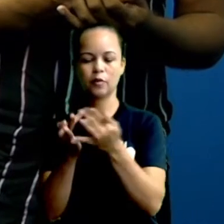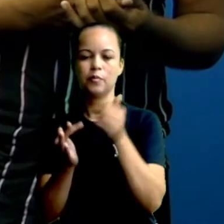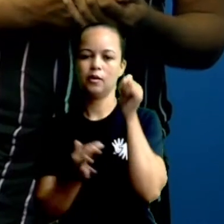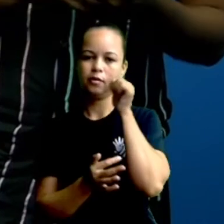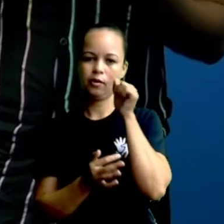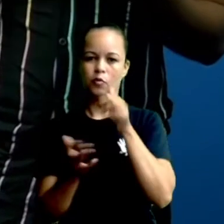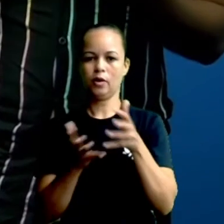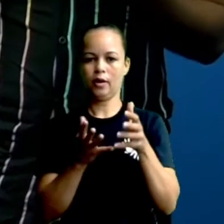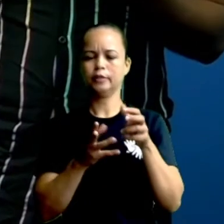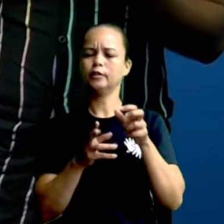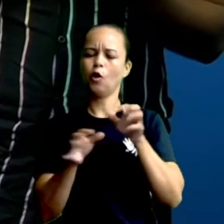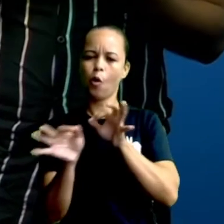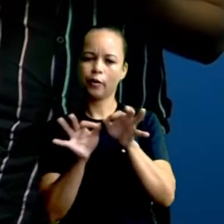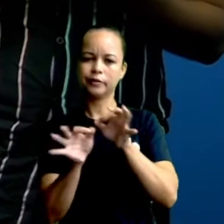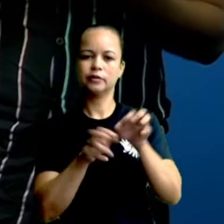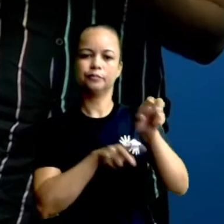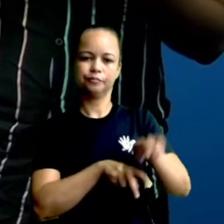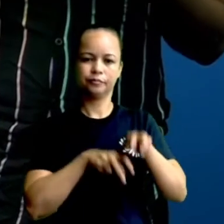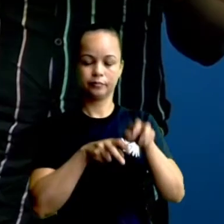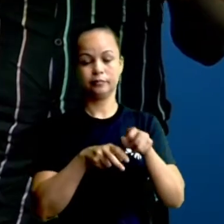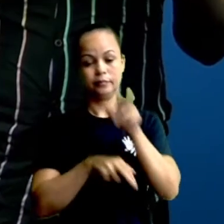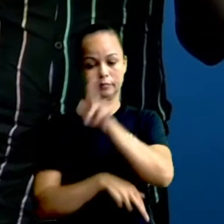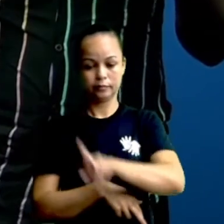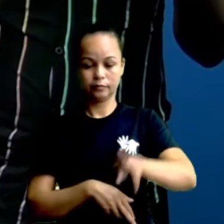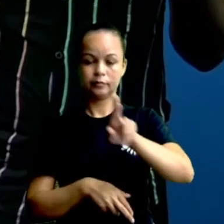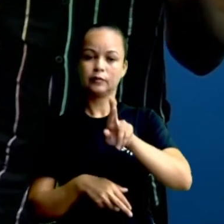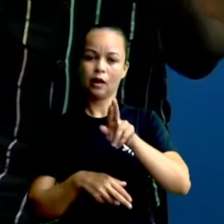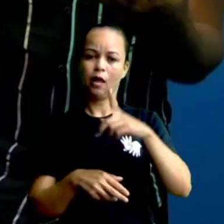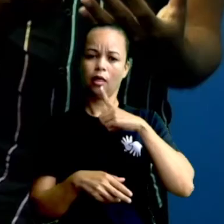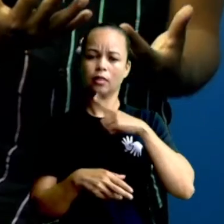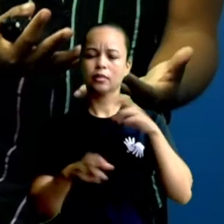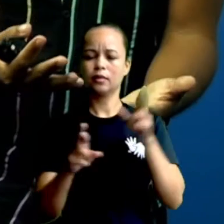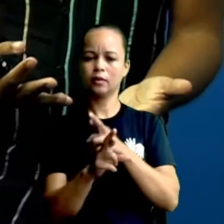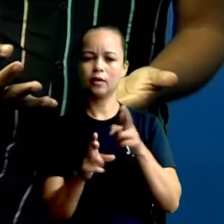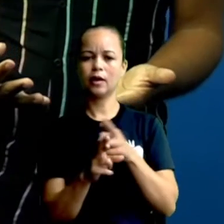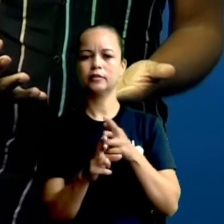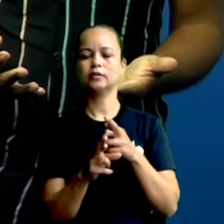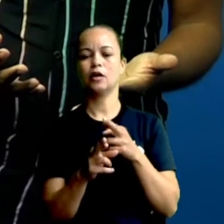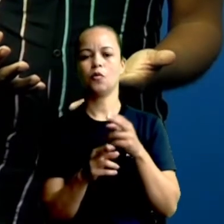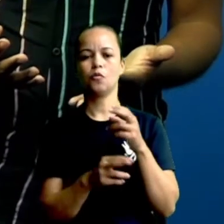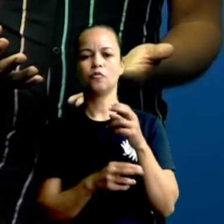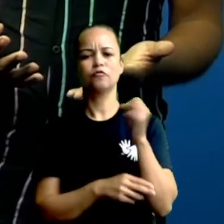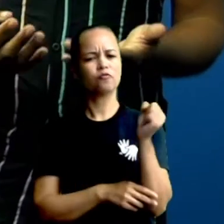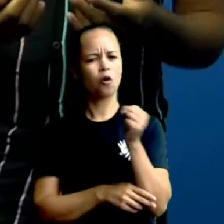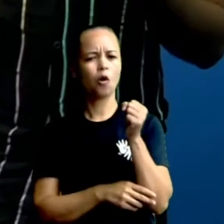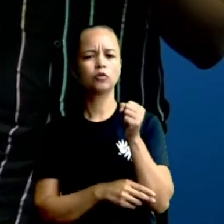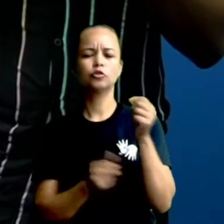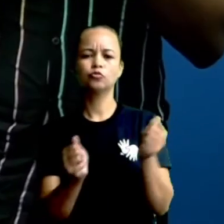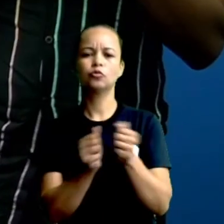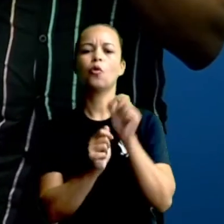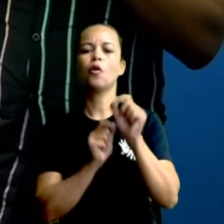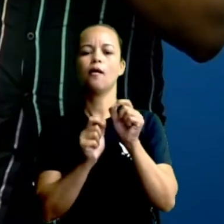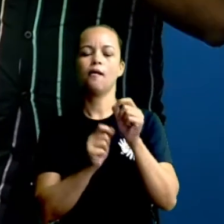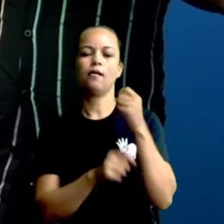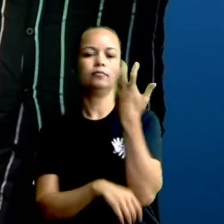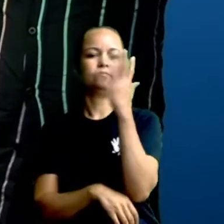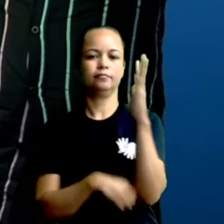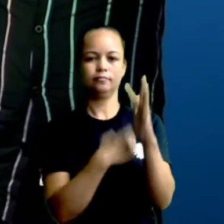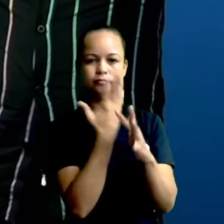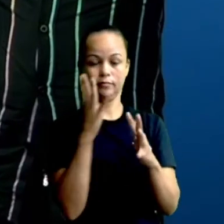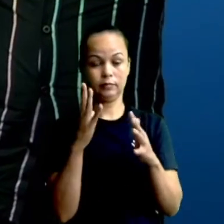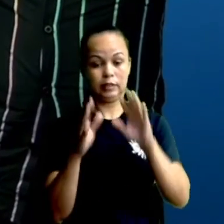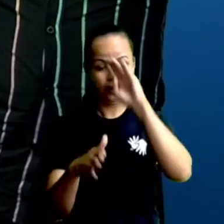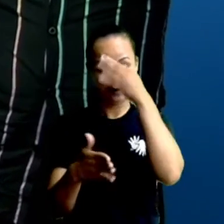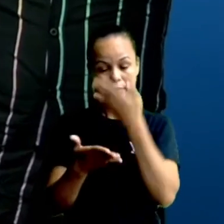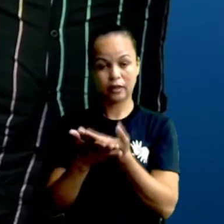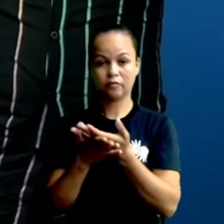agrícola, certo? E religiosamente falando, eles tinham uma relação muito forte com a natureza, né? Eles acreditavam que